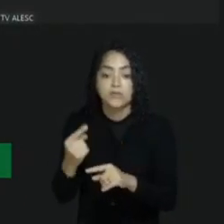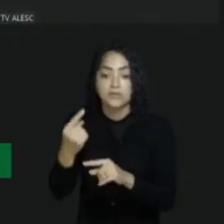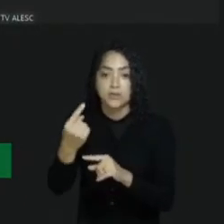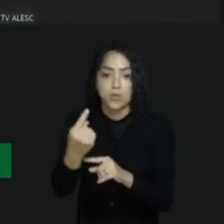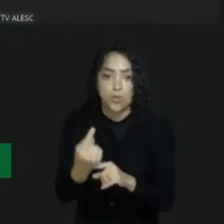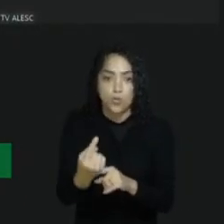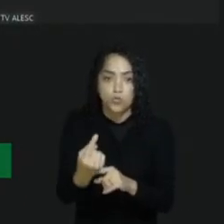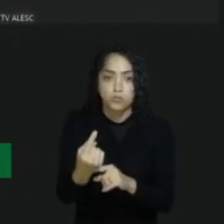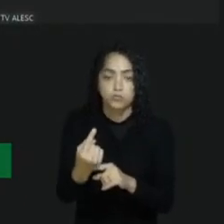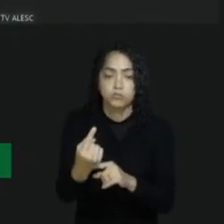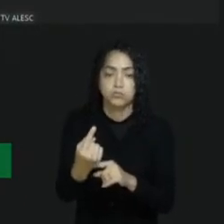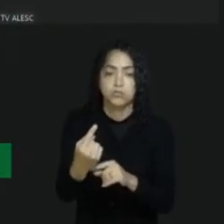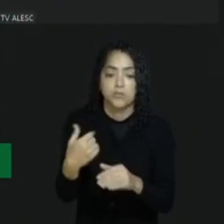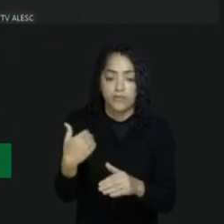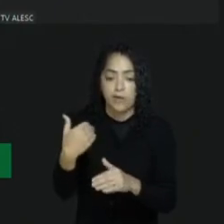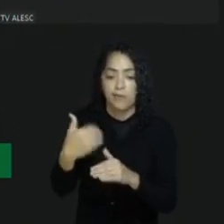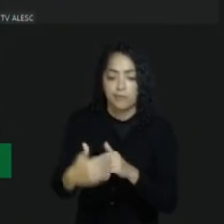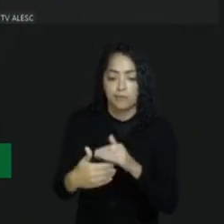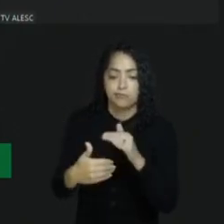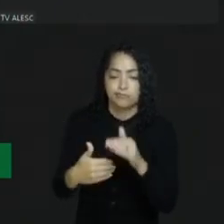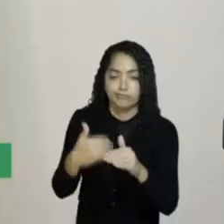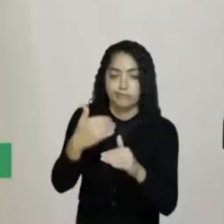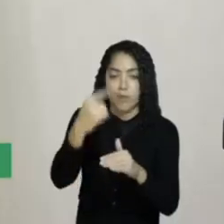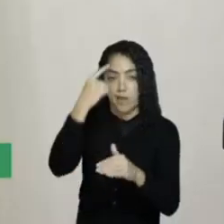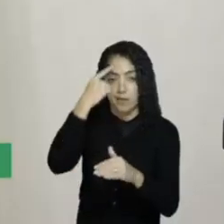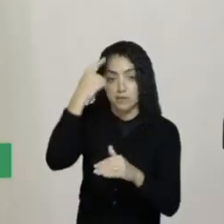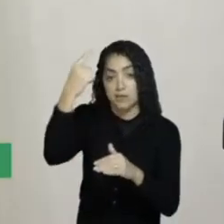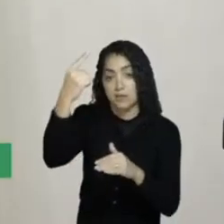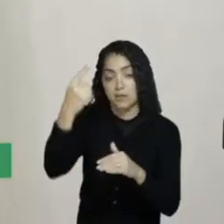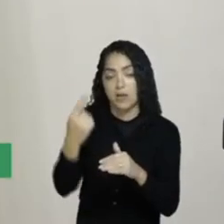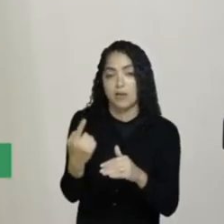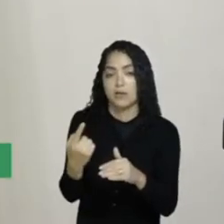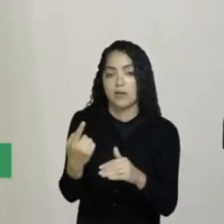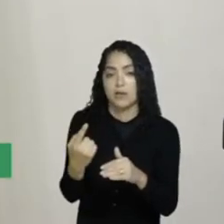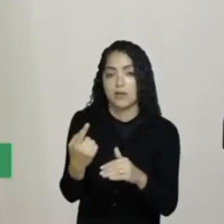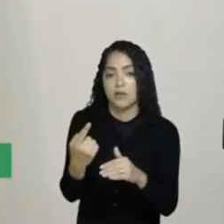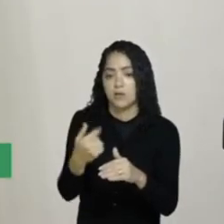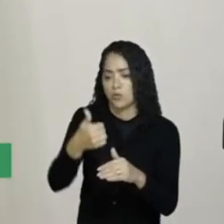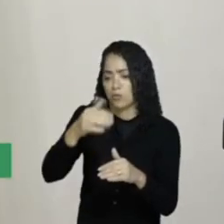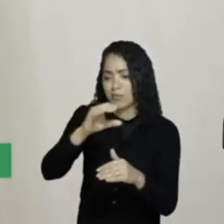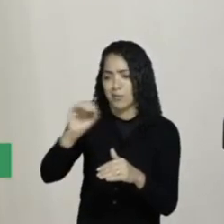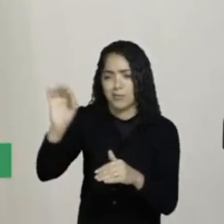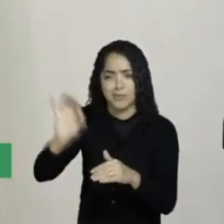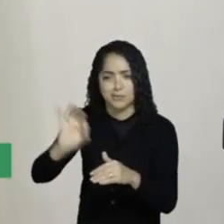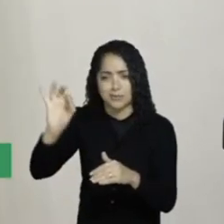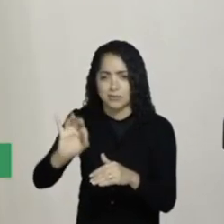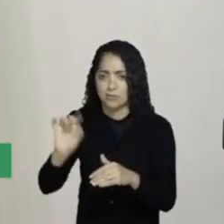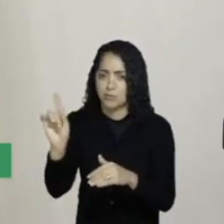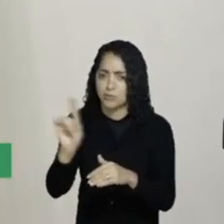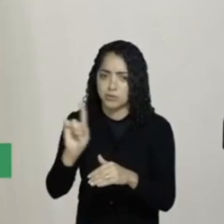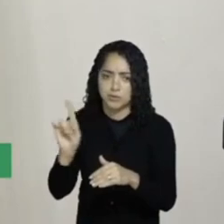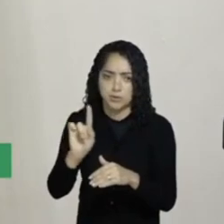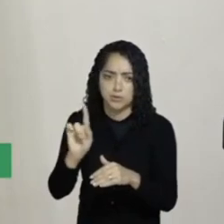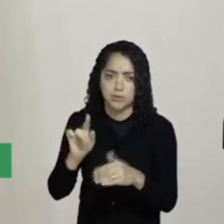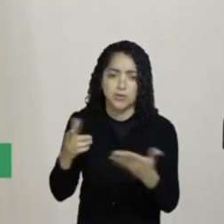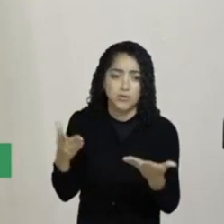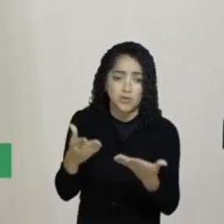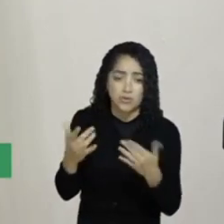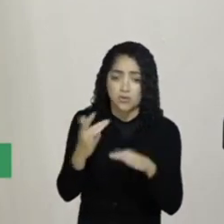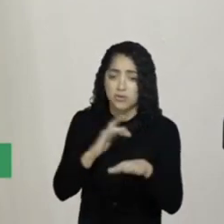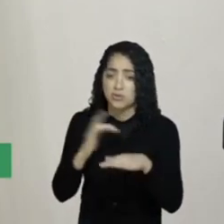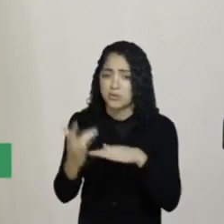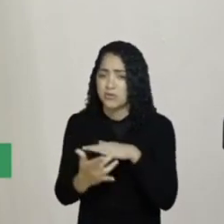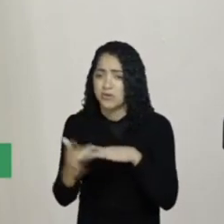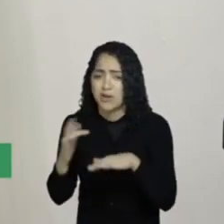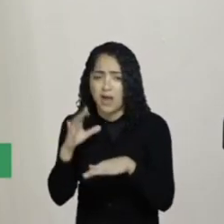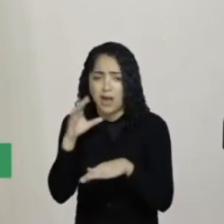chegar 90 e pouco e essa é a ideia Essa é a ideia do programa não é para 100%. e hoje as redes sociais elas são muito